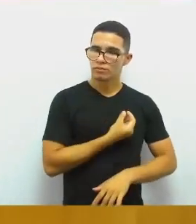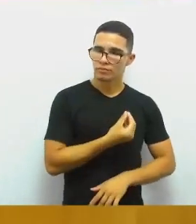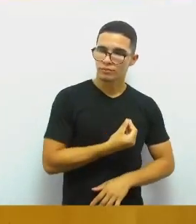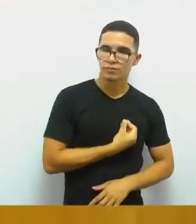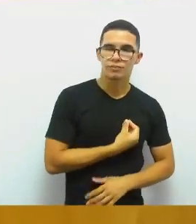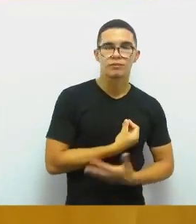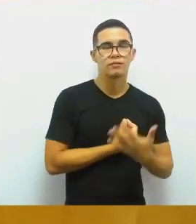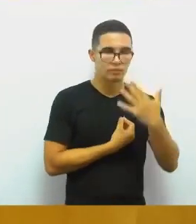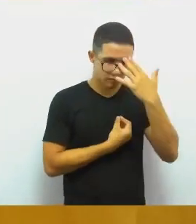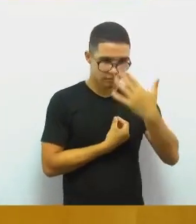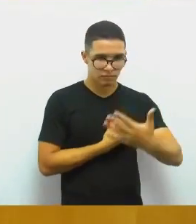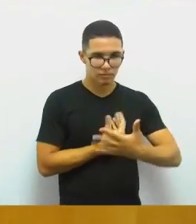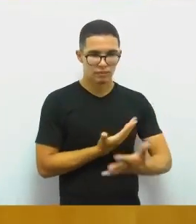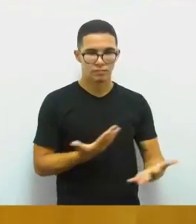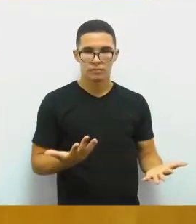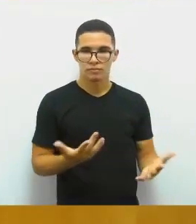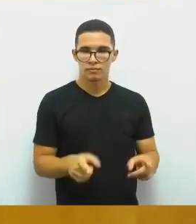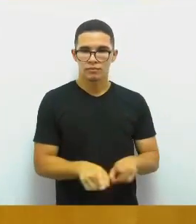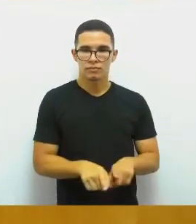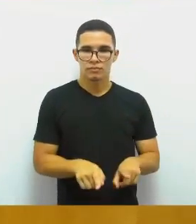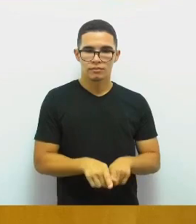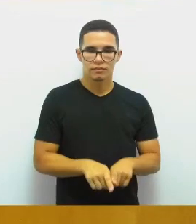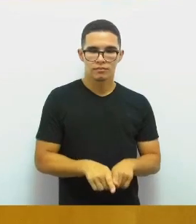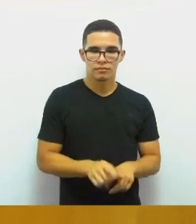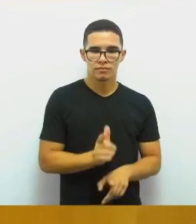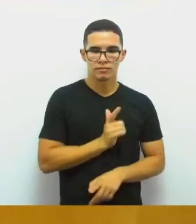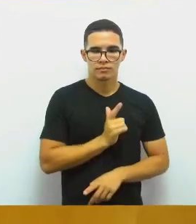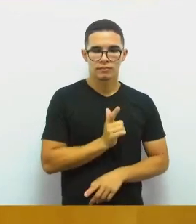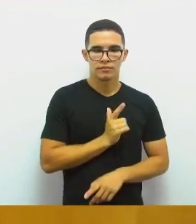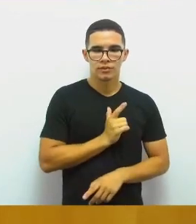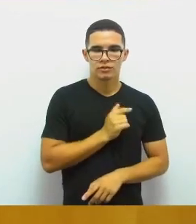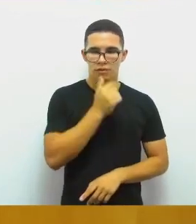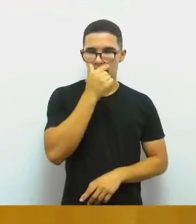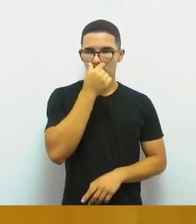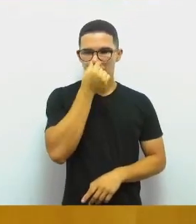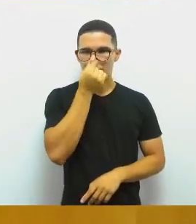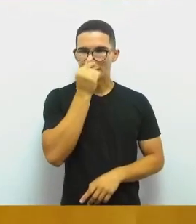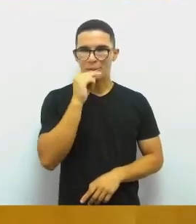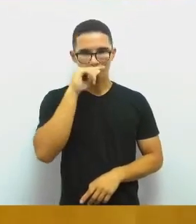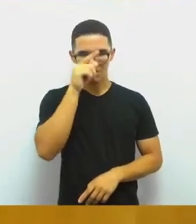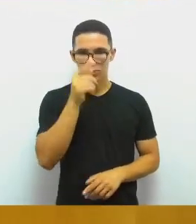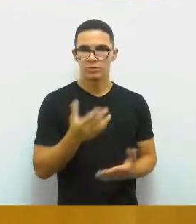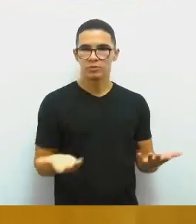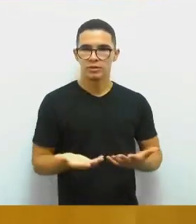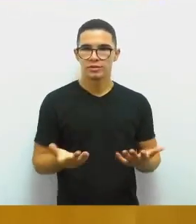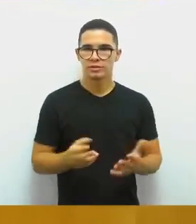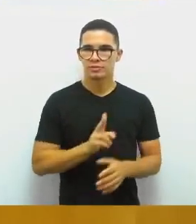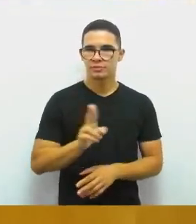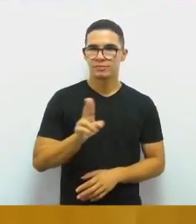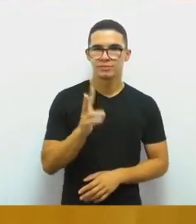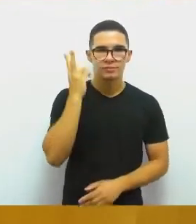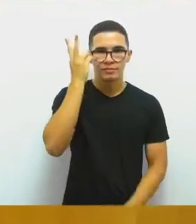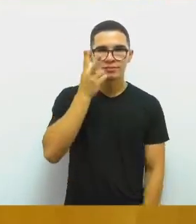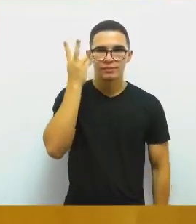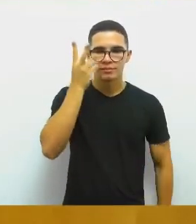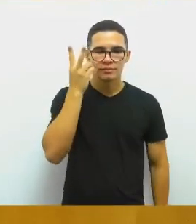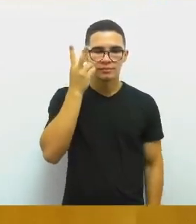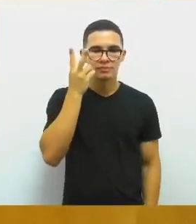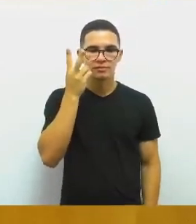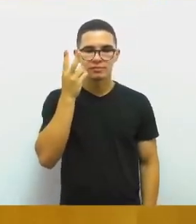primeiro secretário que procedesse à leitura da lista de presença, na qual estavam os nomes dos seguintes